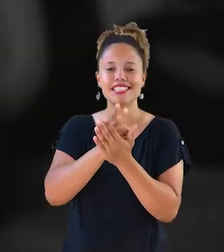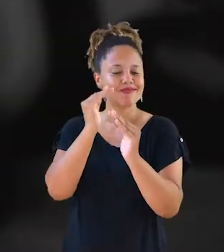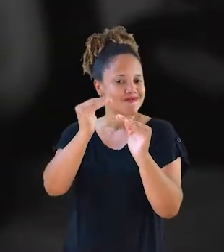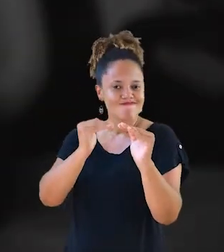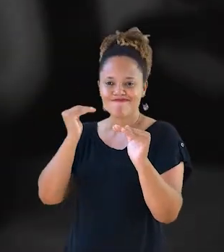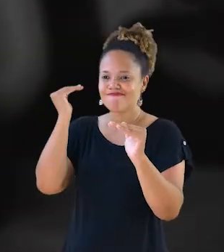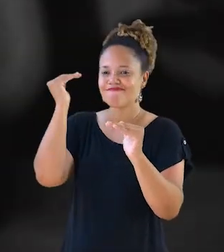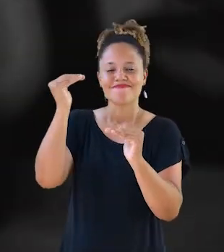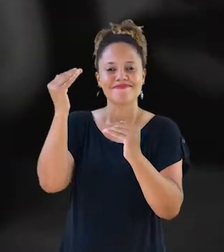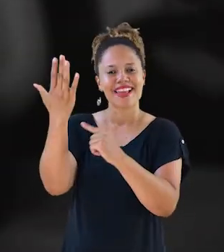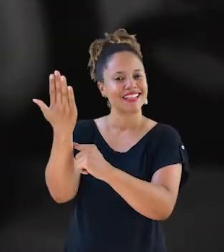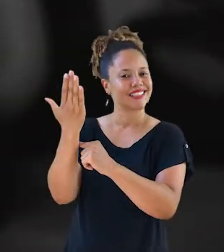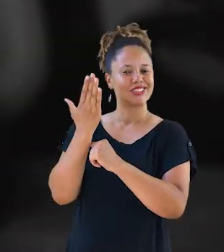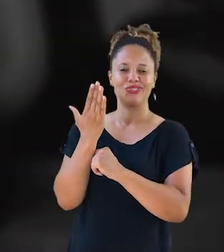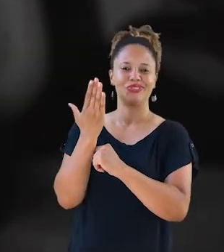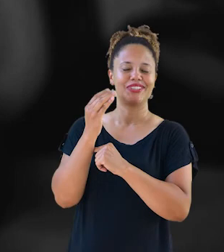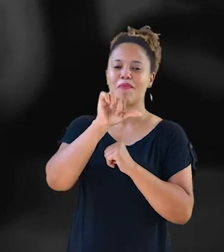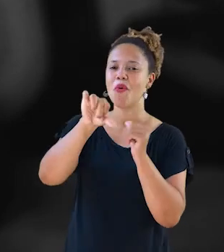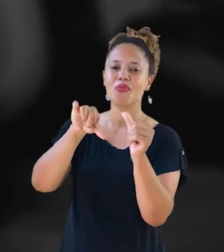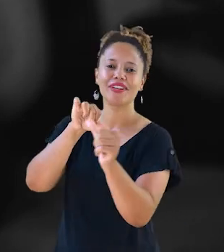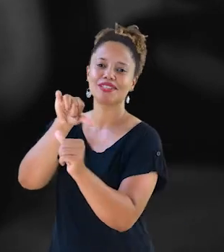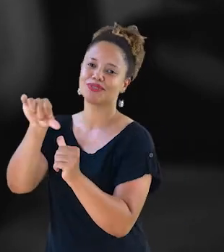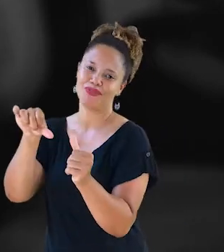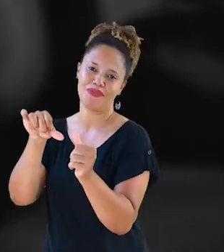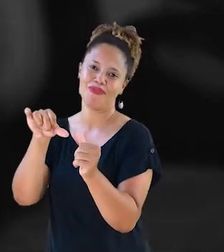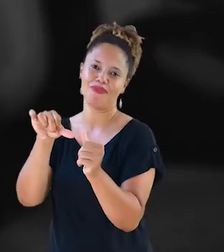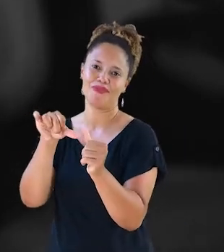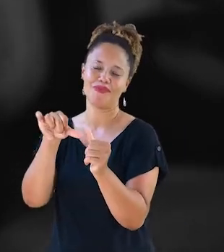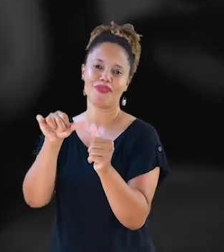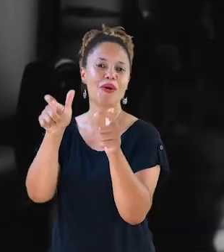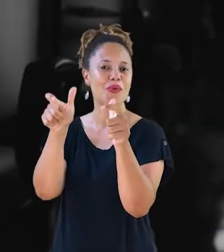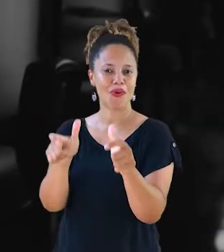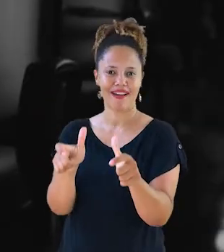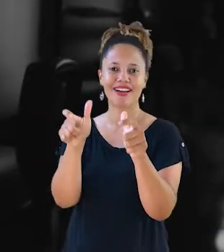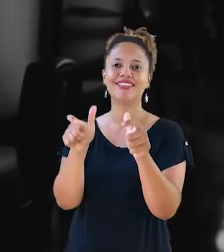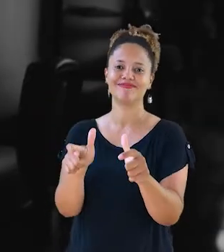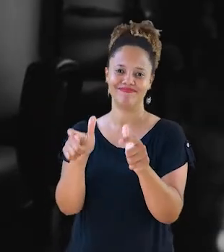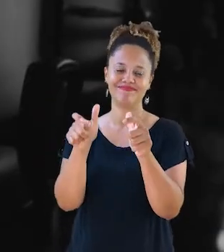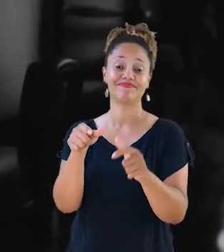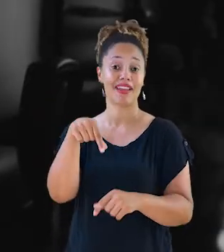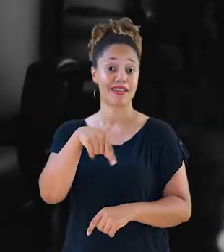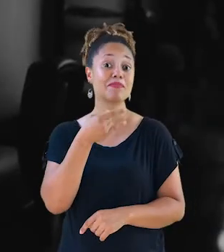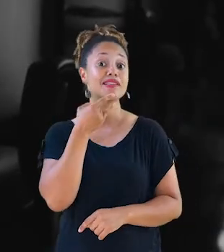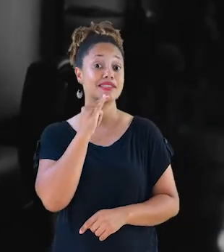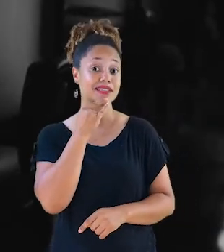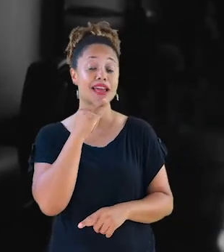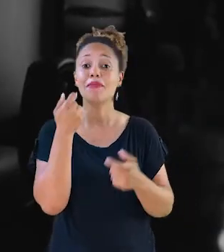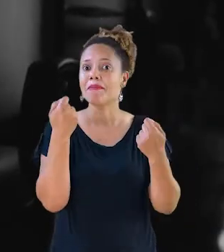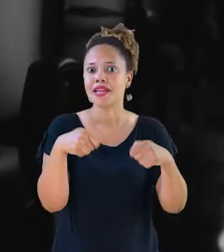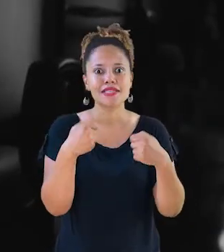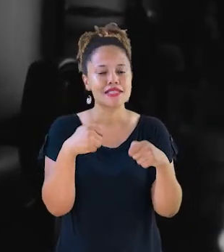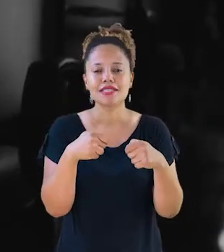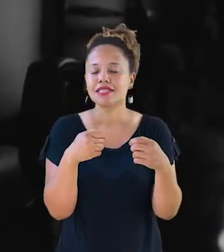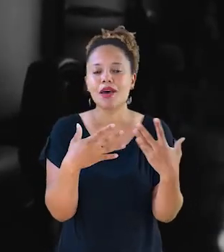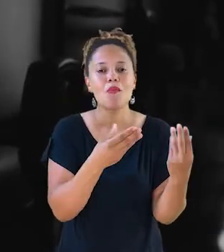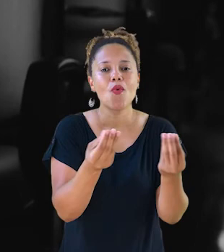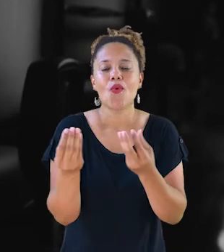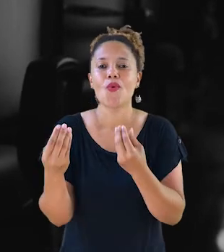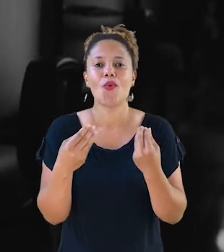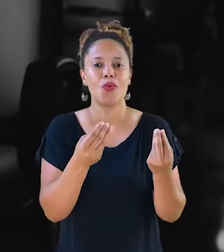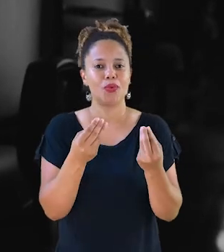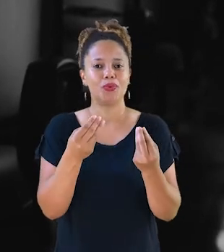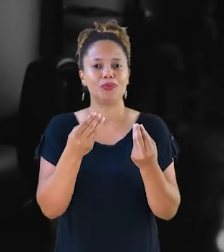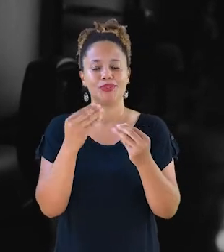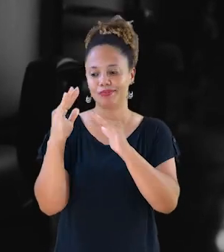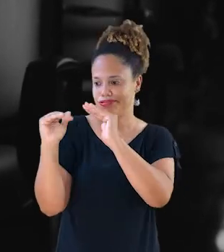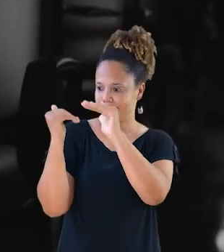altera positivamente o cenário cultural onde está, né? E Piracicaba precisou muito e precisa cada